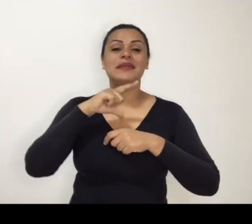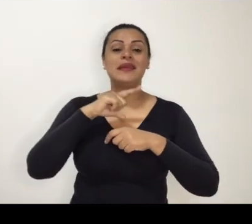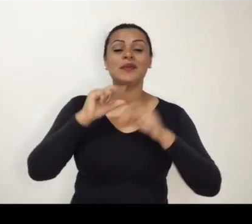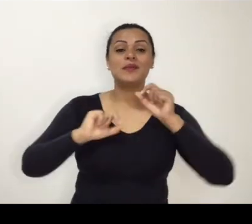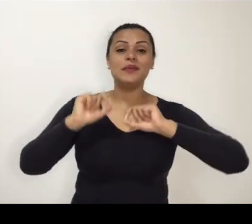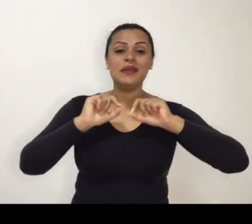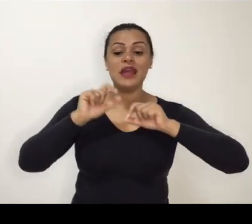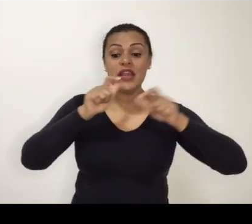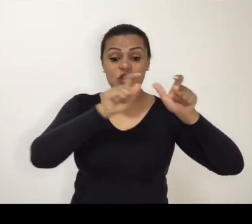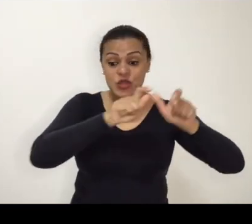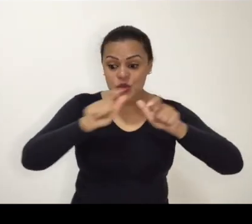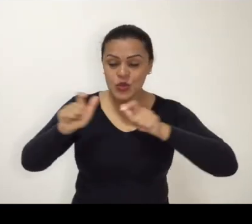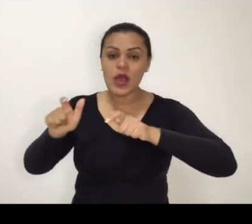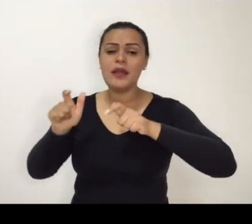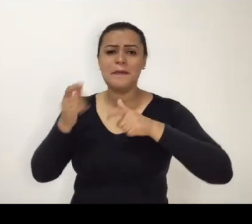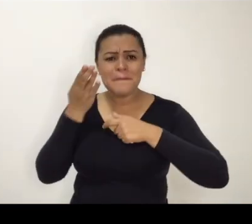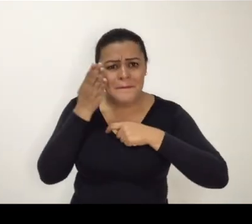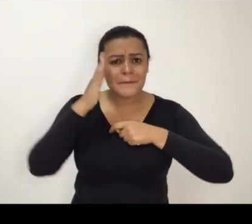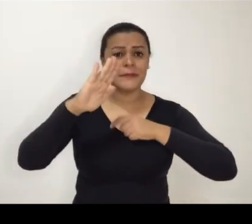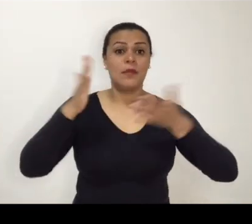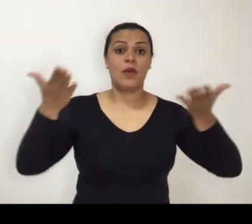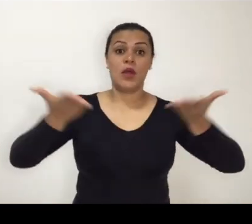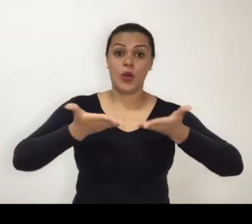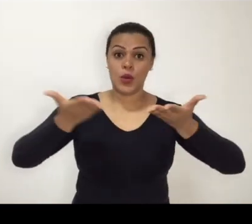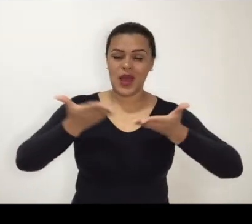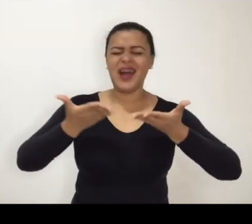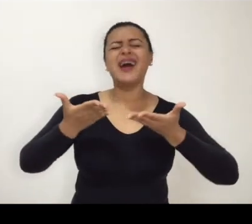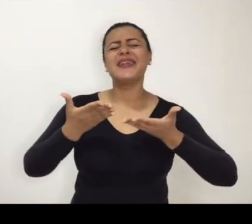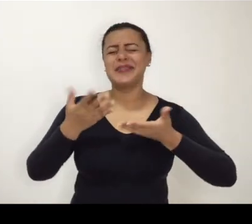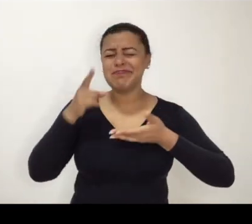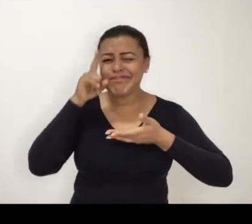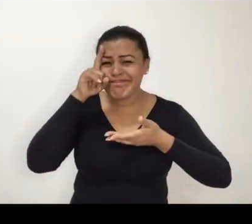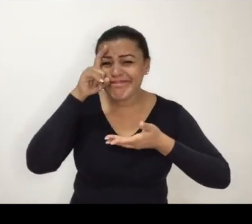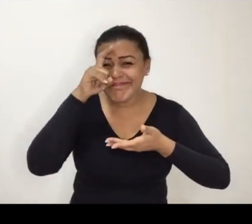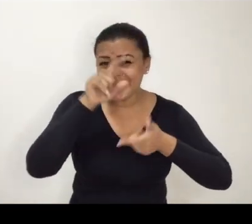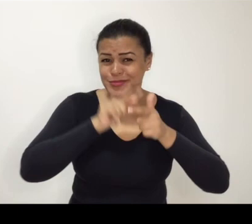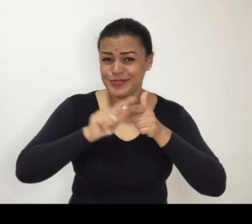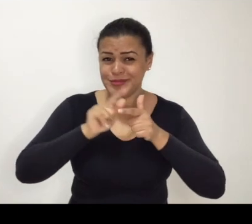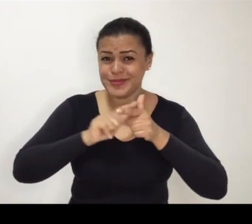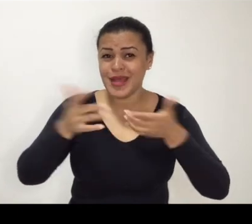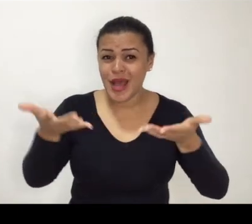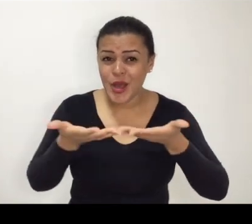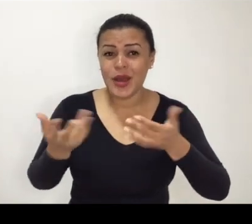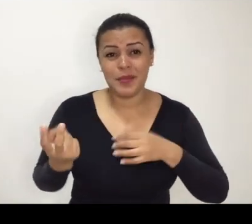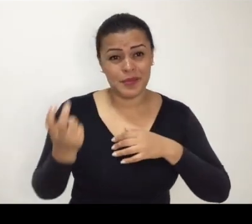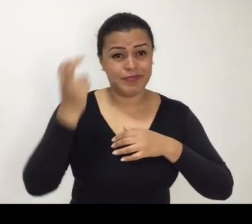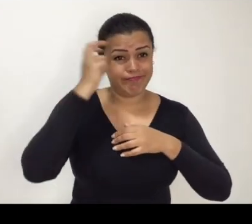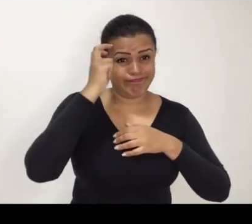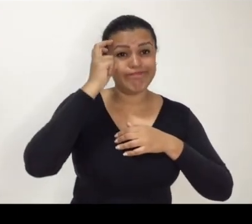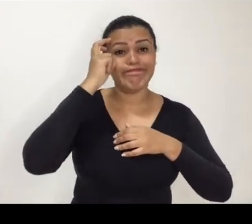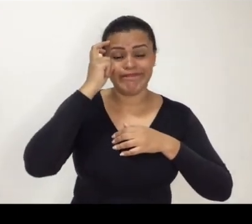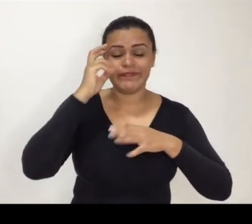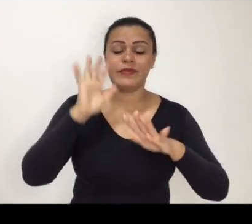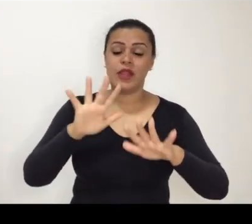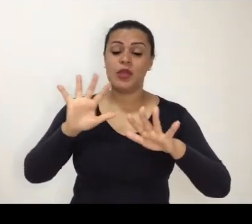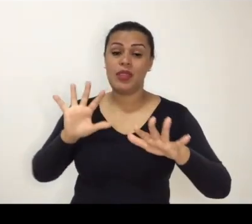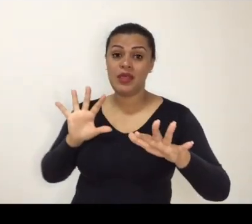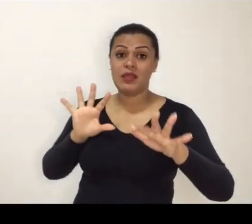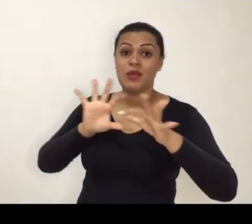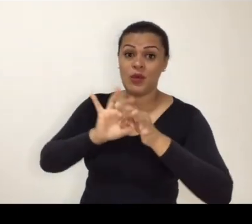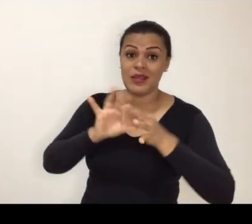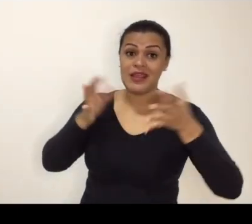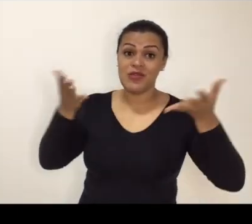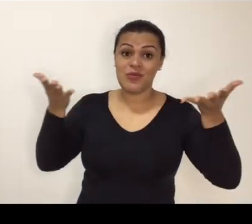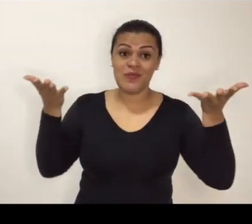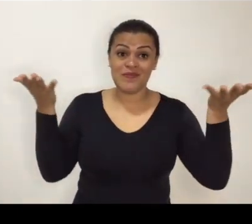momento muito delicado e tenso da nossa cultura. Nesse contexto que a gente está, no contexto